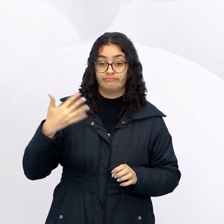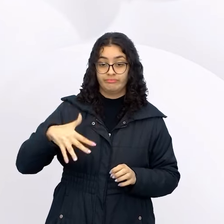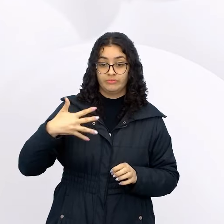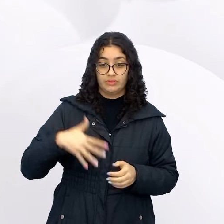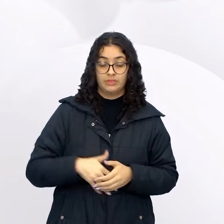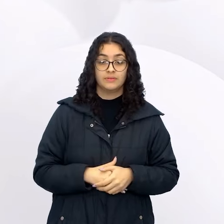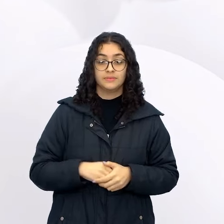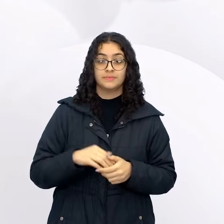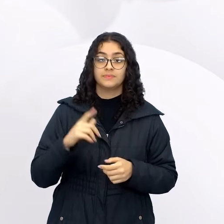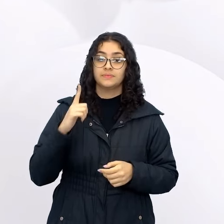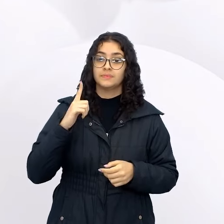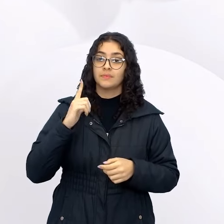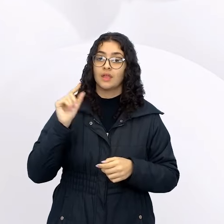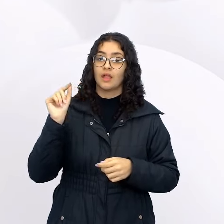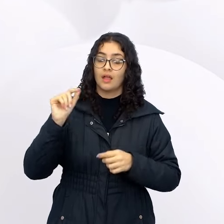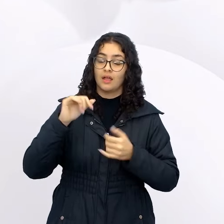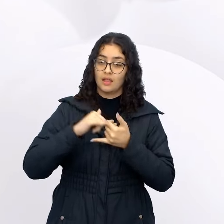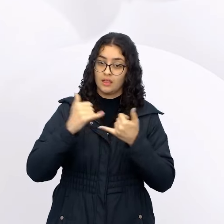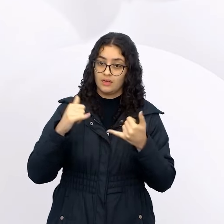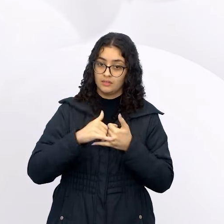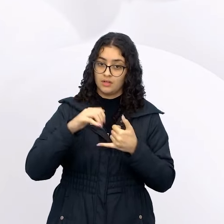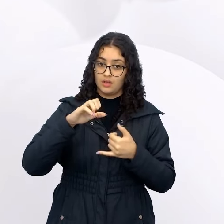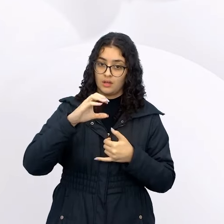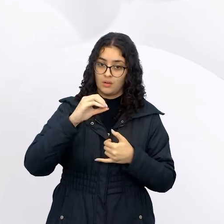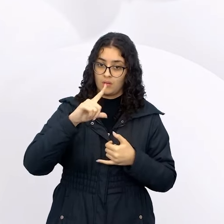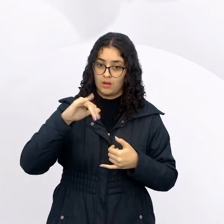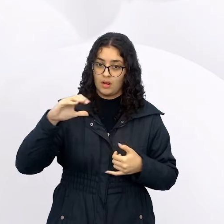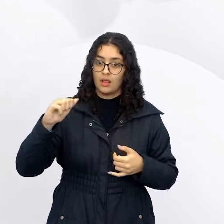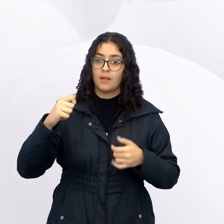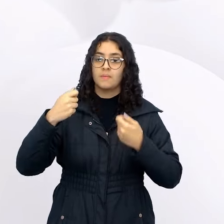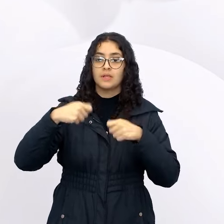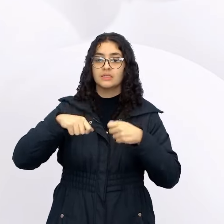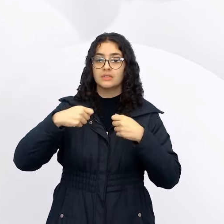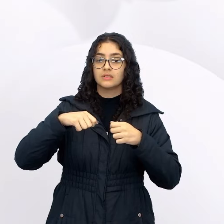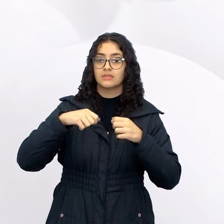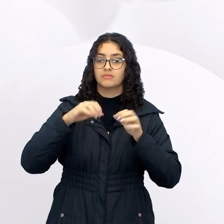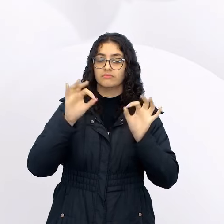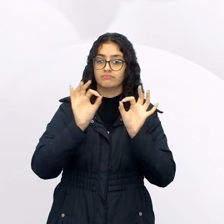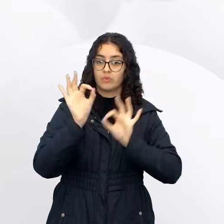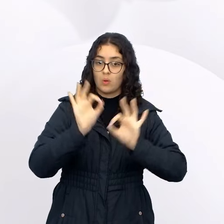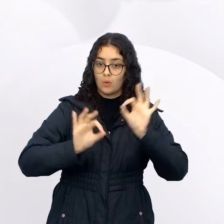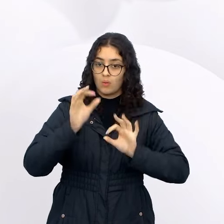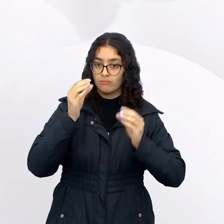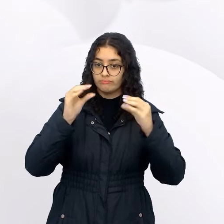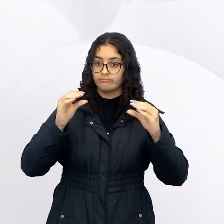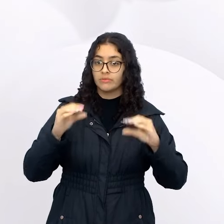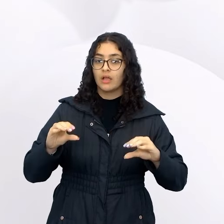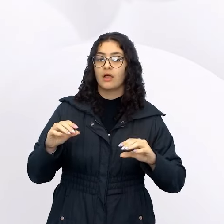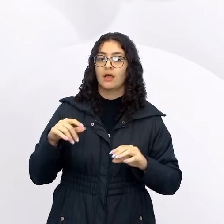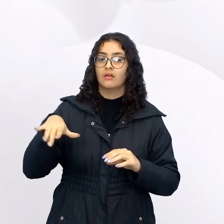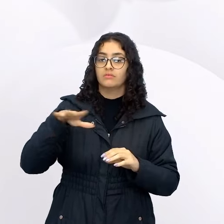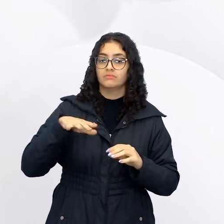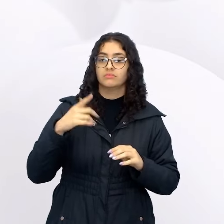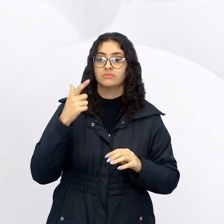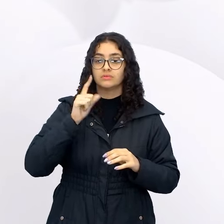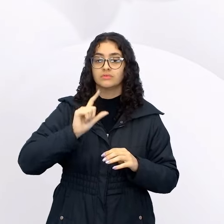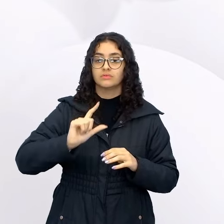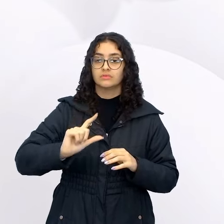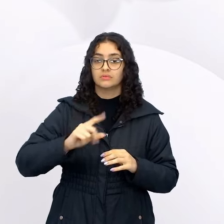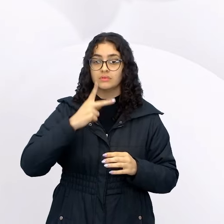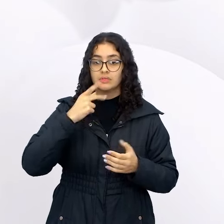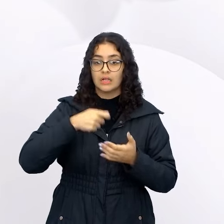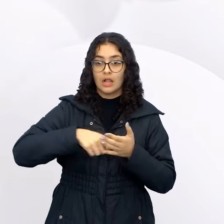Energia eólica depende da instalação de aerogeradores, que podem provocar mudanças na paisagem e interferir no fluxo migratório